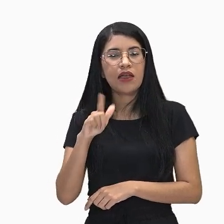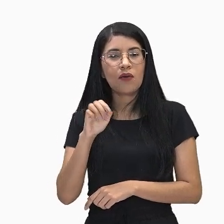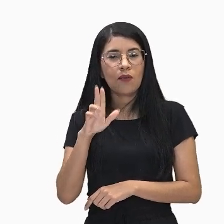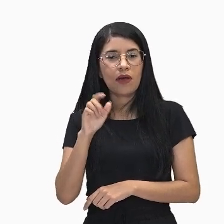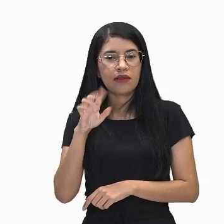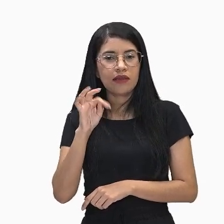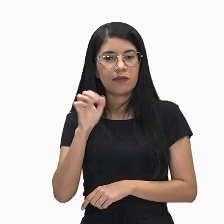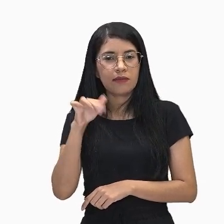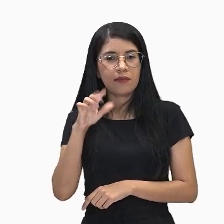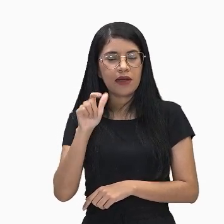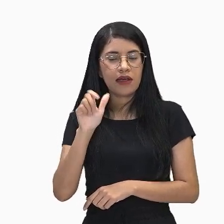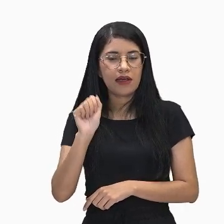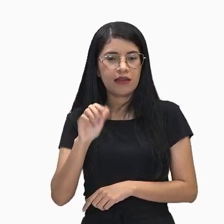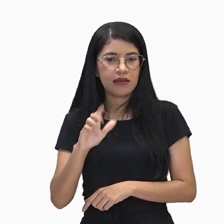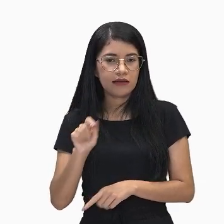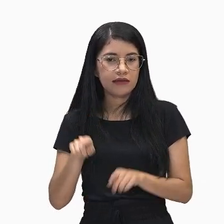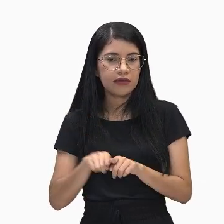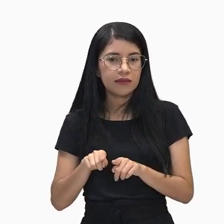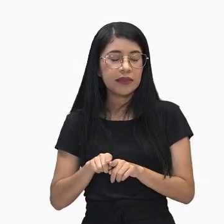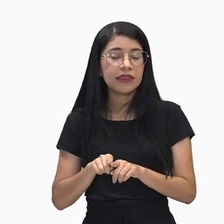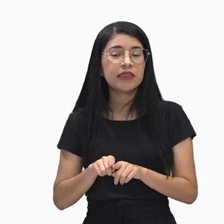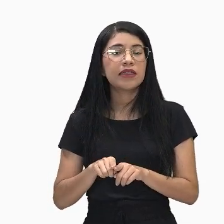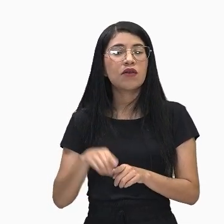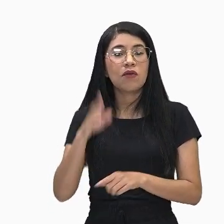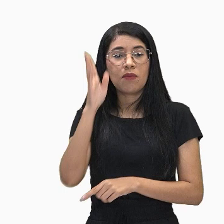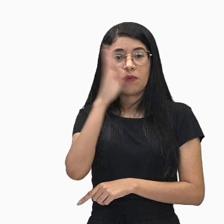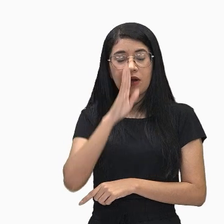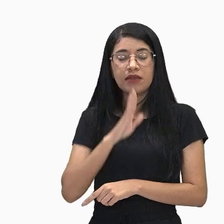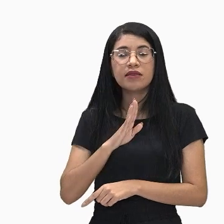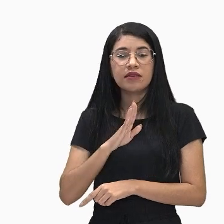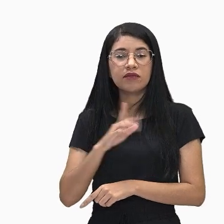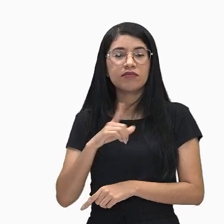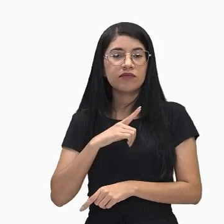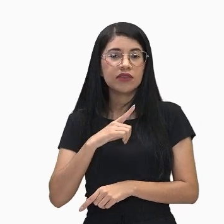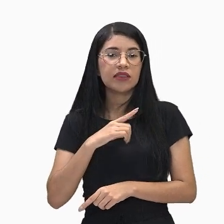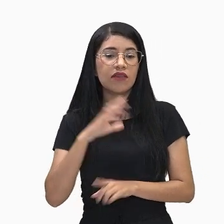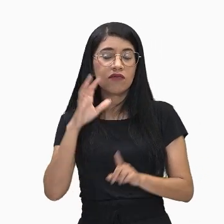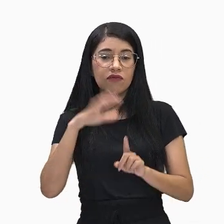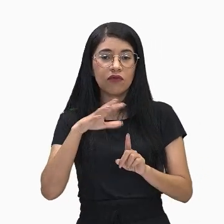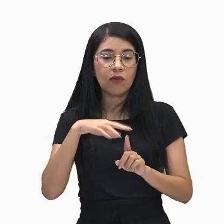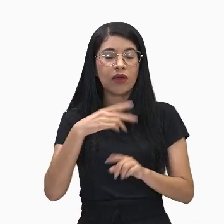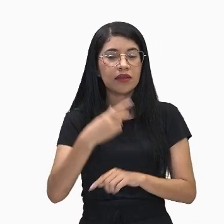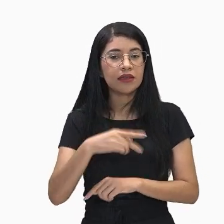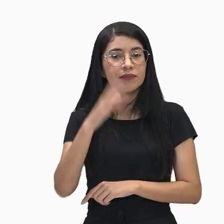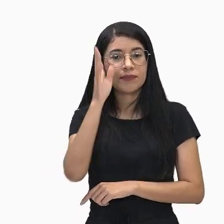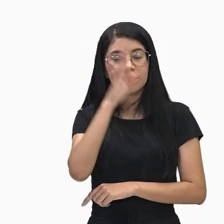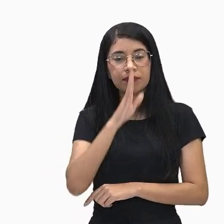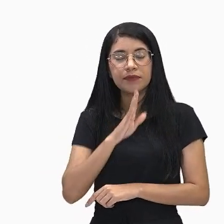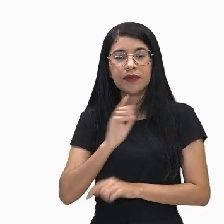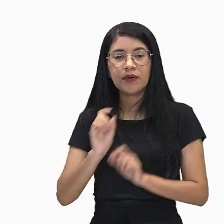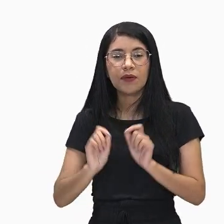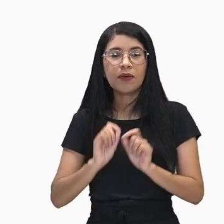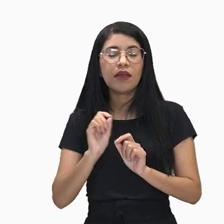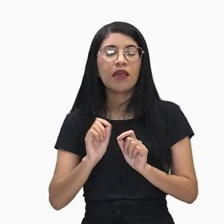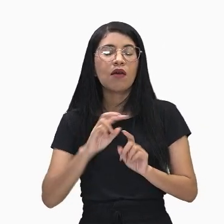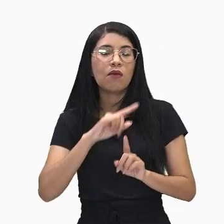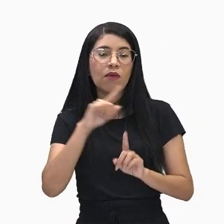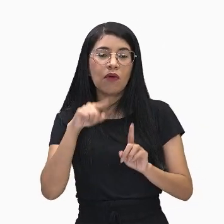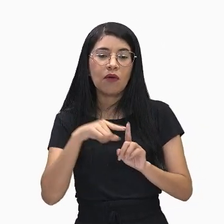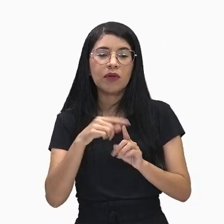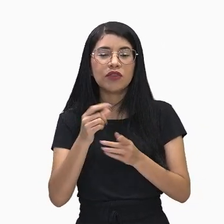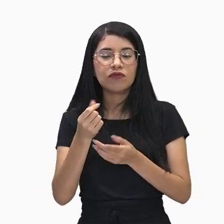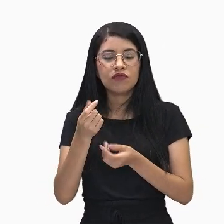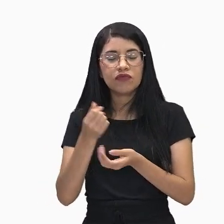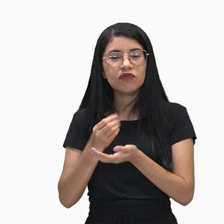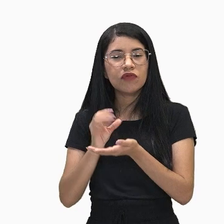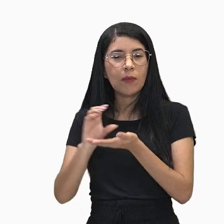e do Brasil. Sim, galera, os Estados Unidos agiram diretamente no Brasil, com a finalidade de financiar um